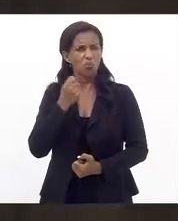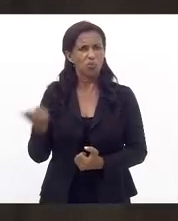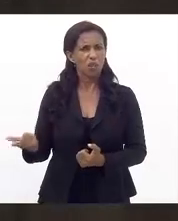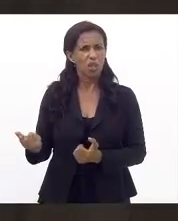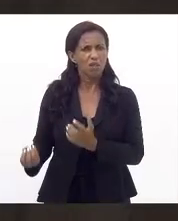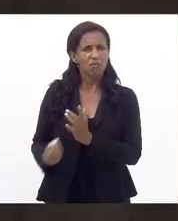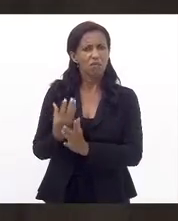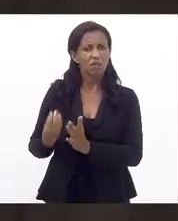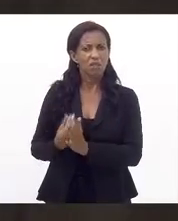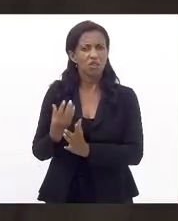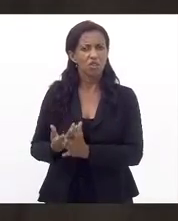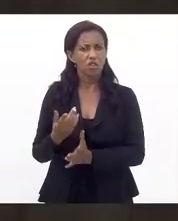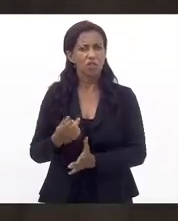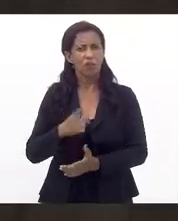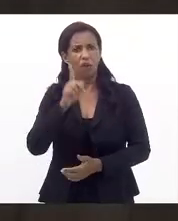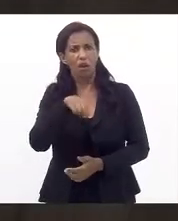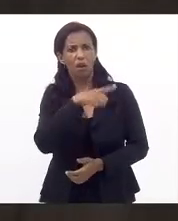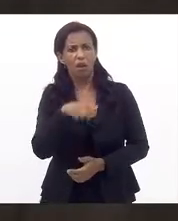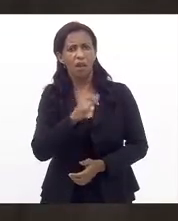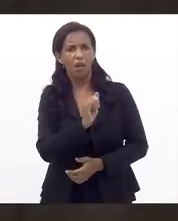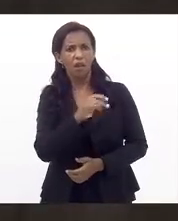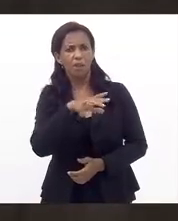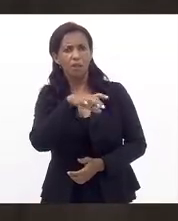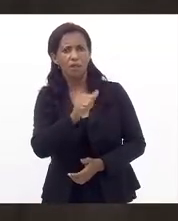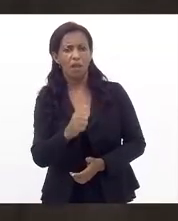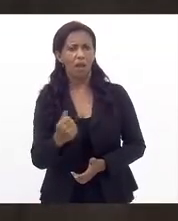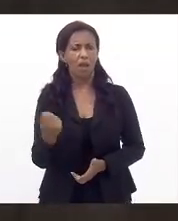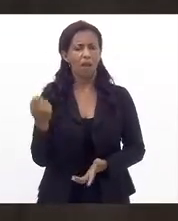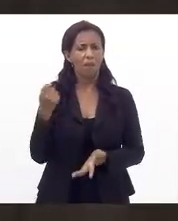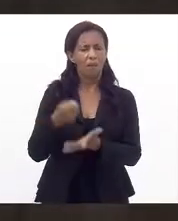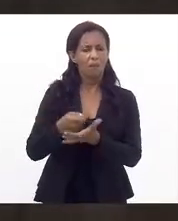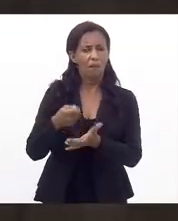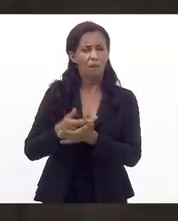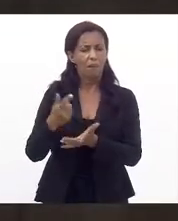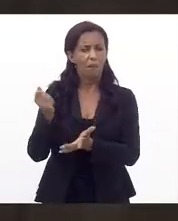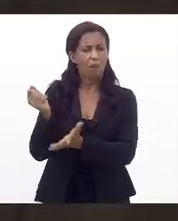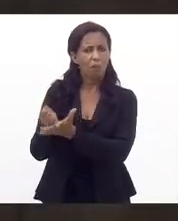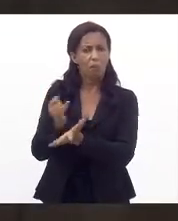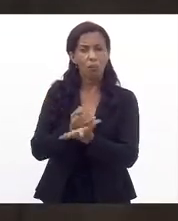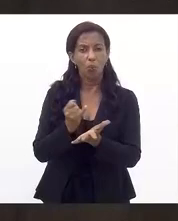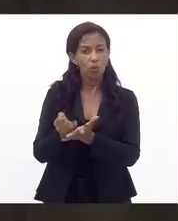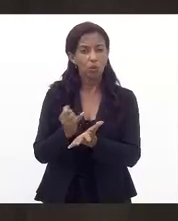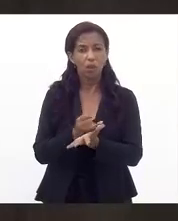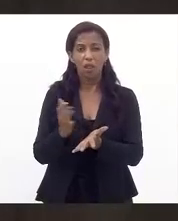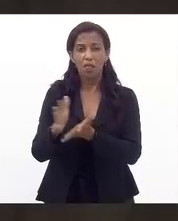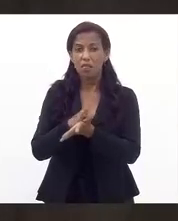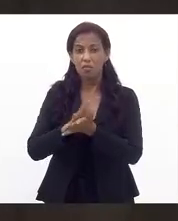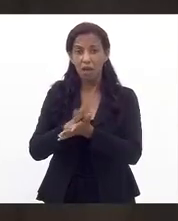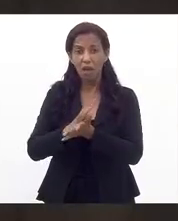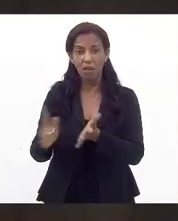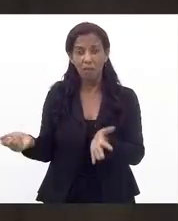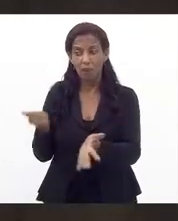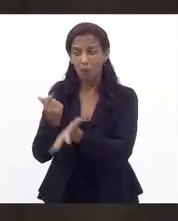fiscal do estado com relação a isenção de IPVA isenção de pedágio e isenção de ICMS para adquirir este veículo para